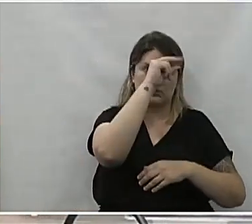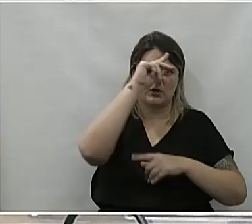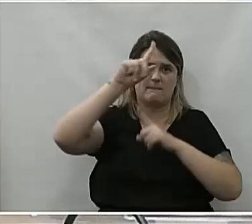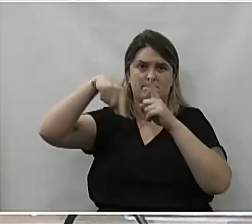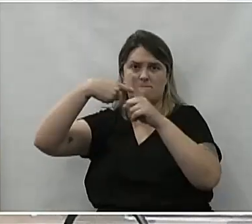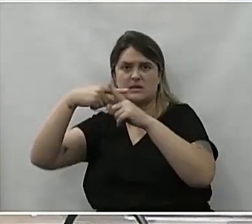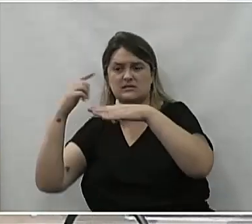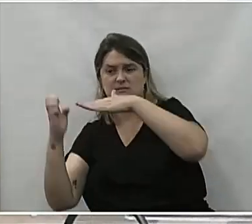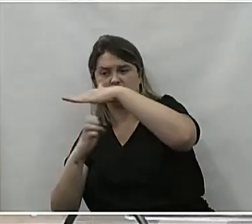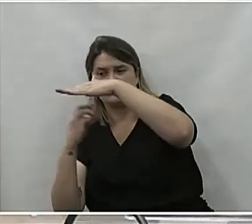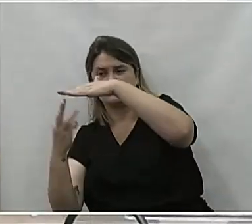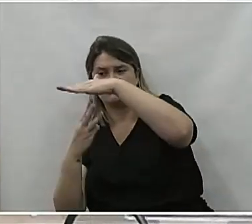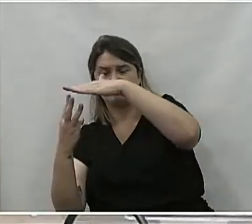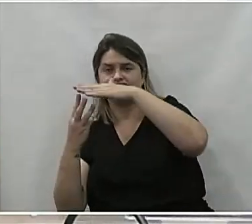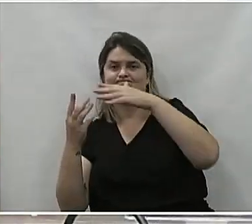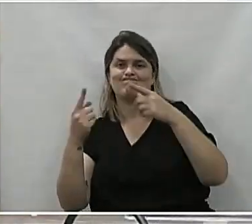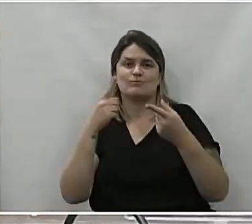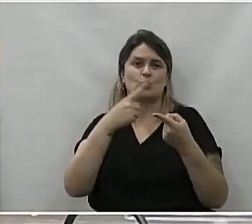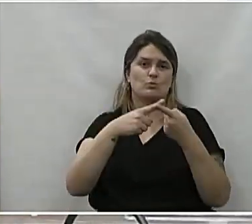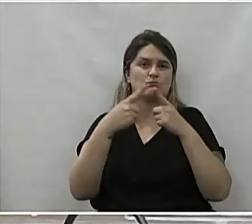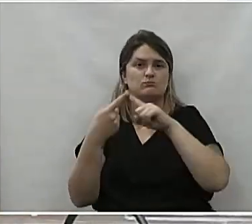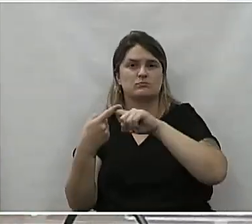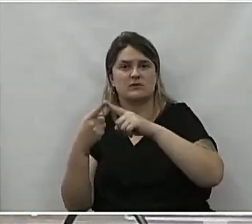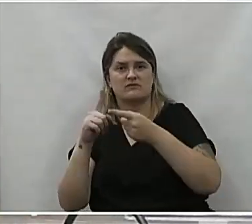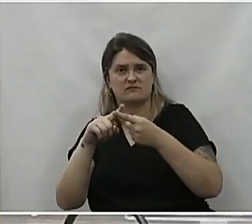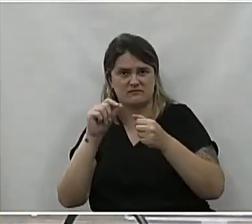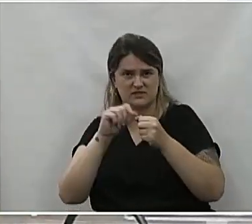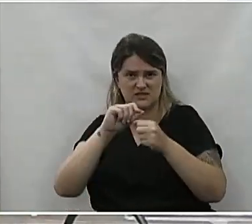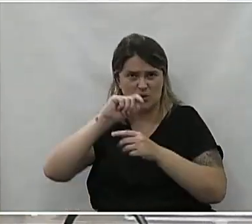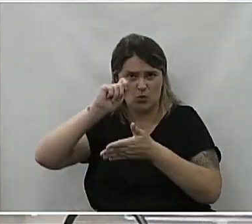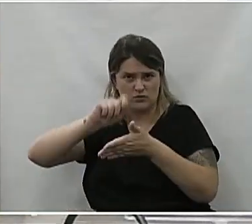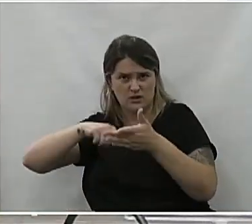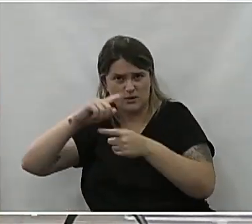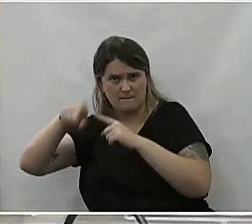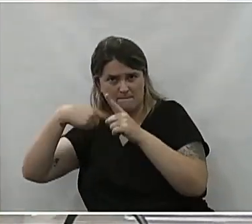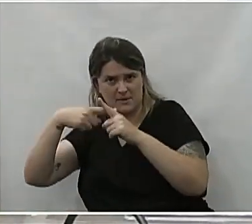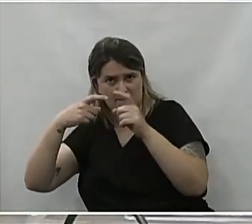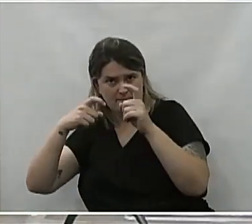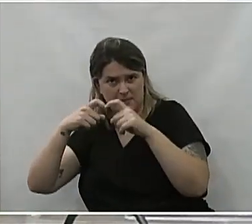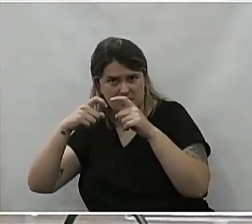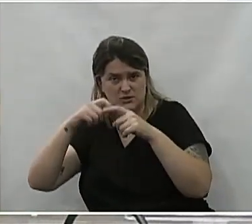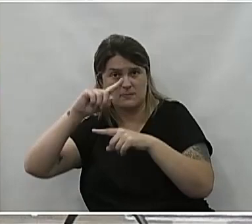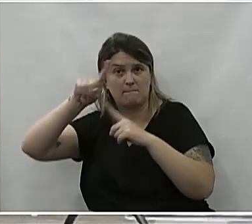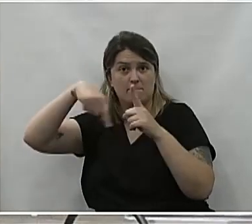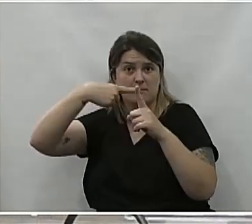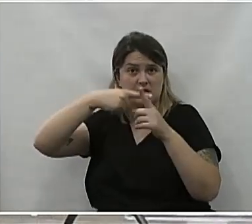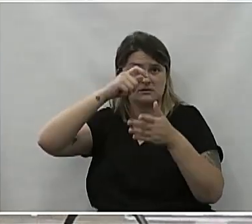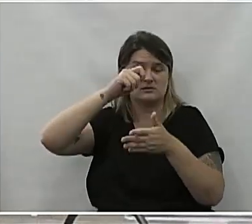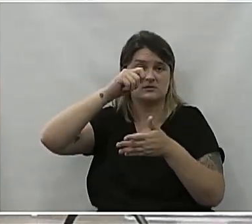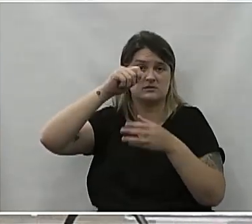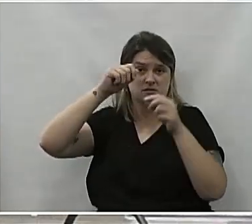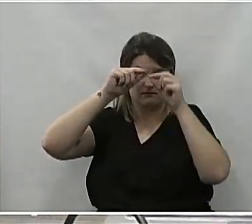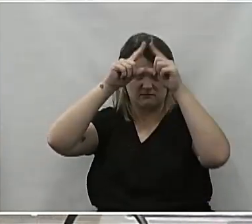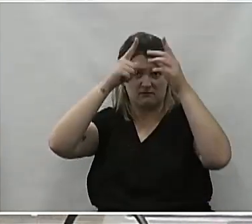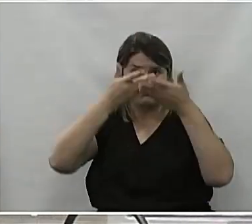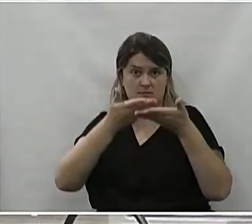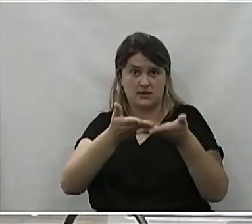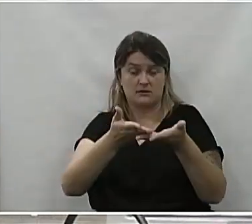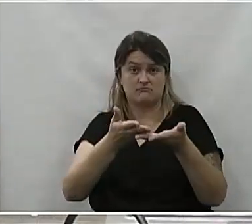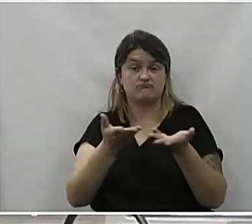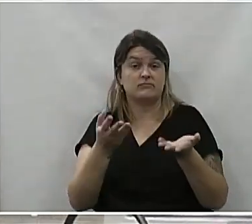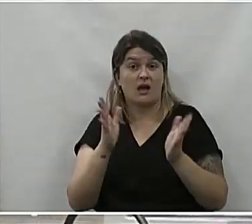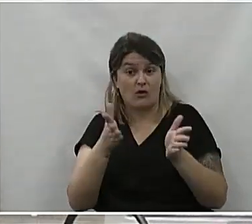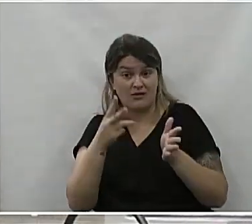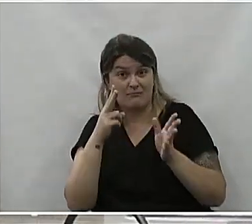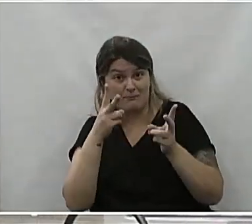Entrar num consenso Se precisa ser Contratado mais médicos Se precisa ser Contratado mais enfermeiros Ver qual que é A real solução O problema